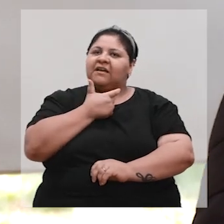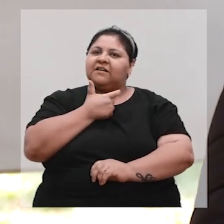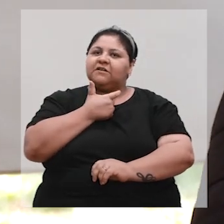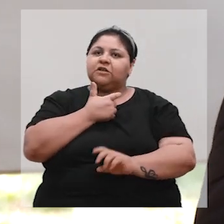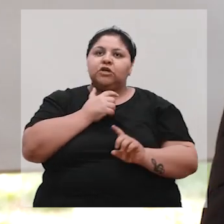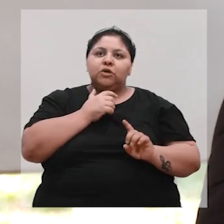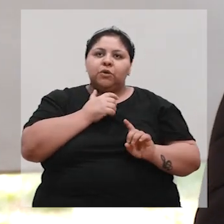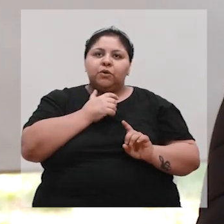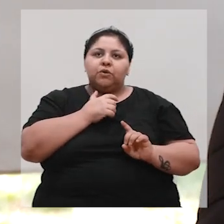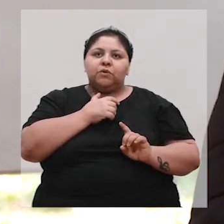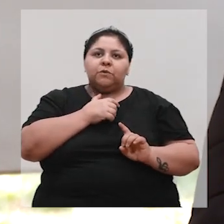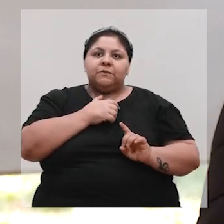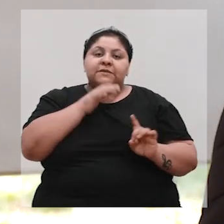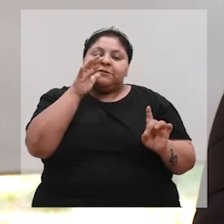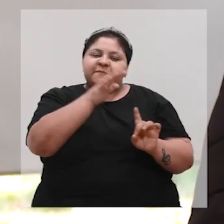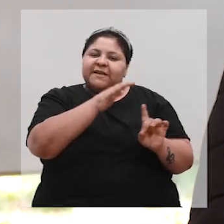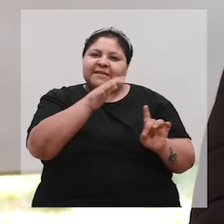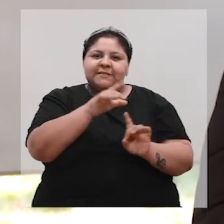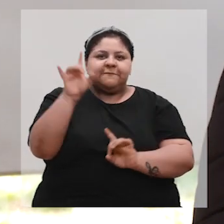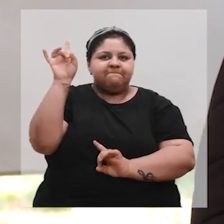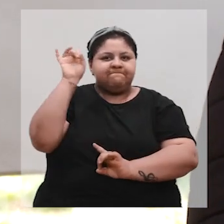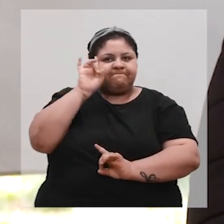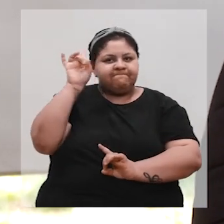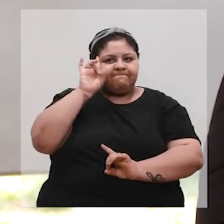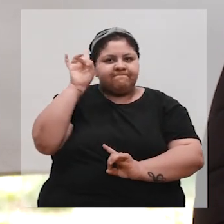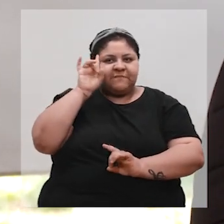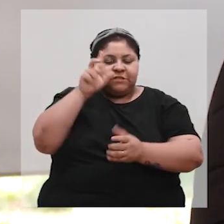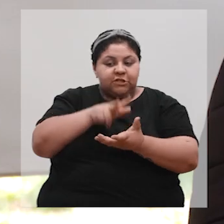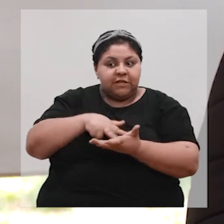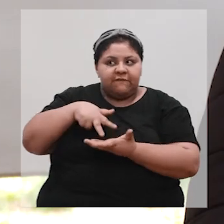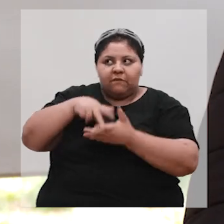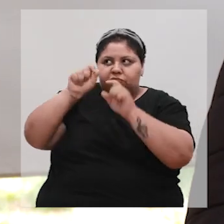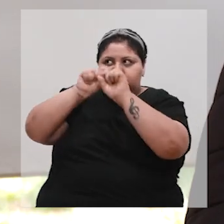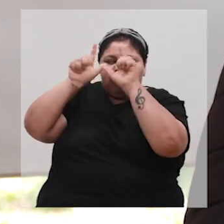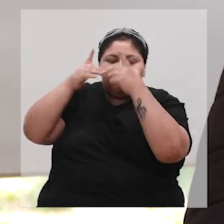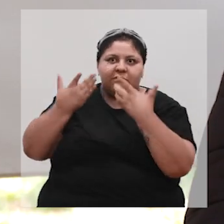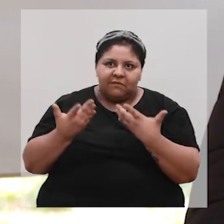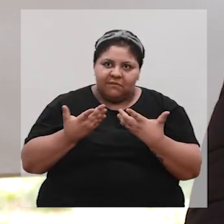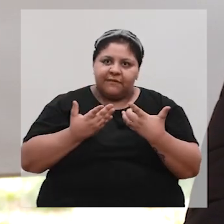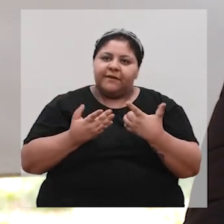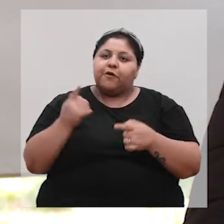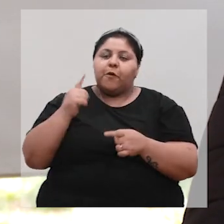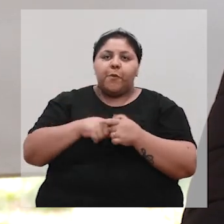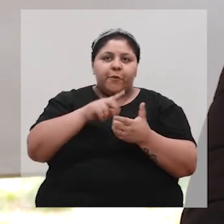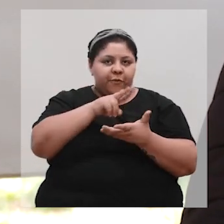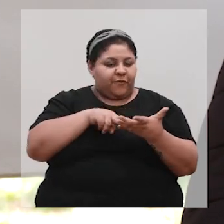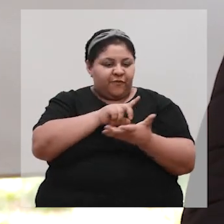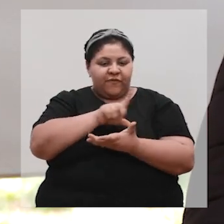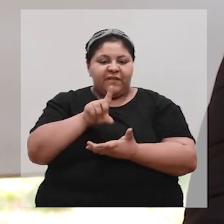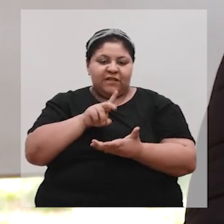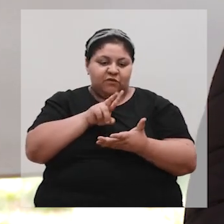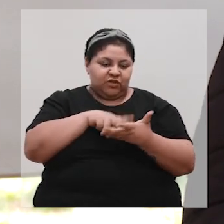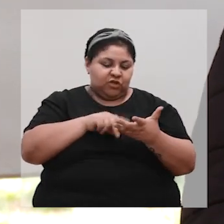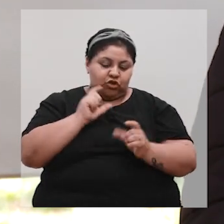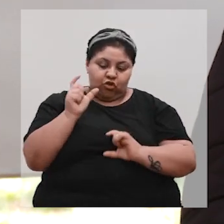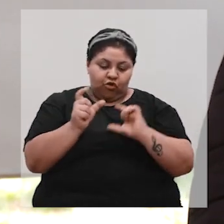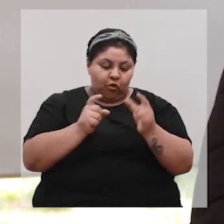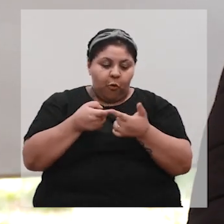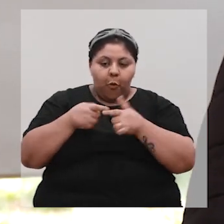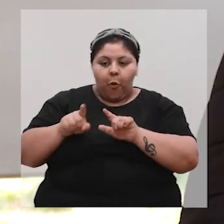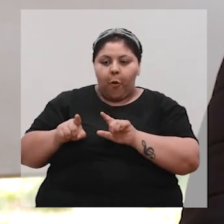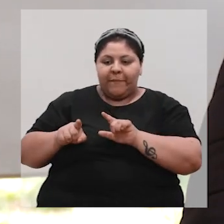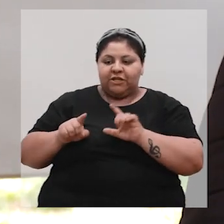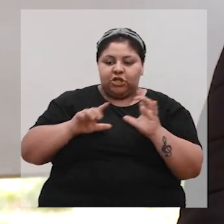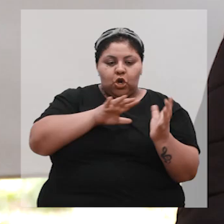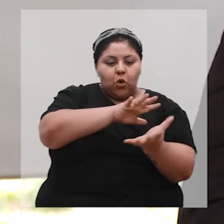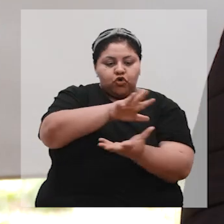é a inspiração que a gente tem para o dia a dia, para a gente levantar da cama. Porque a leitura não é só a leitura de palavras, mas a leitura